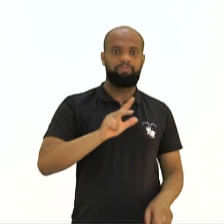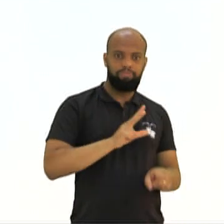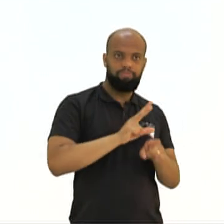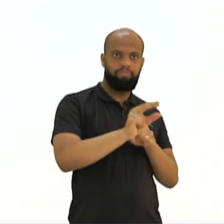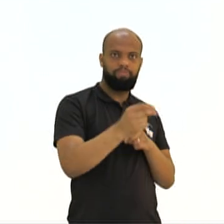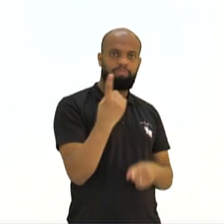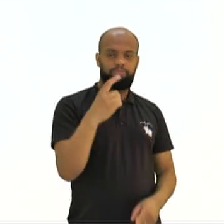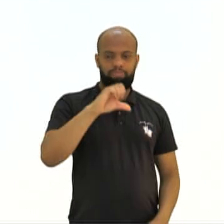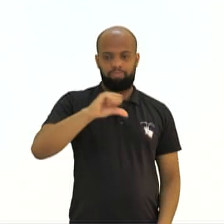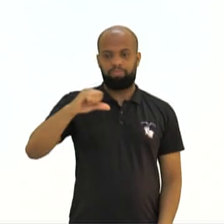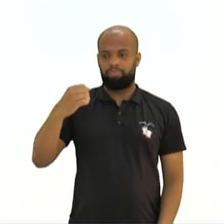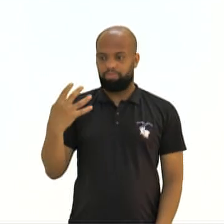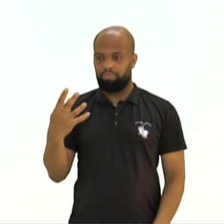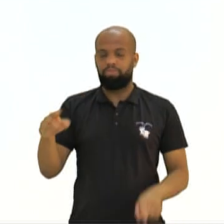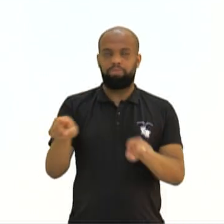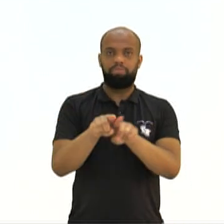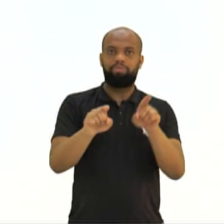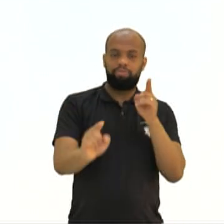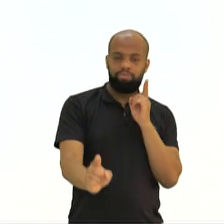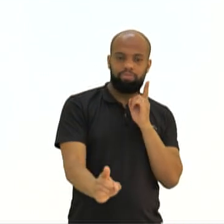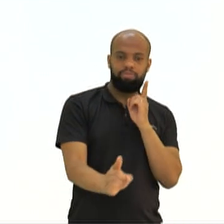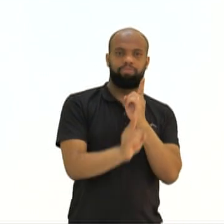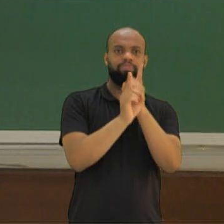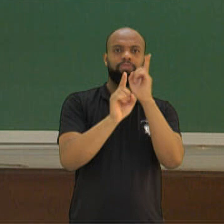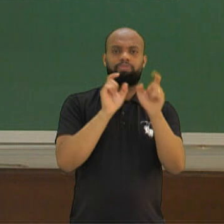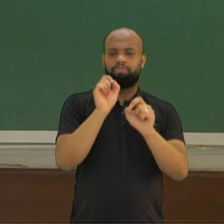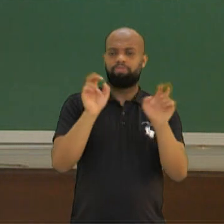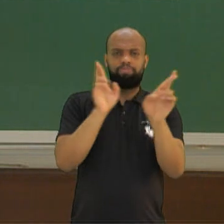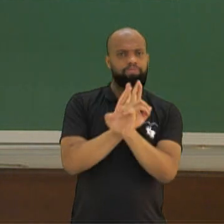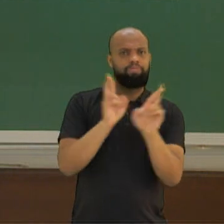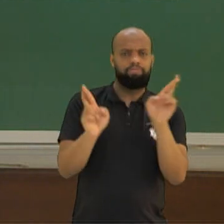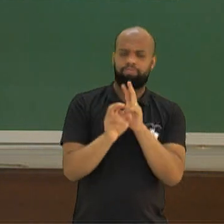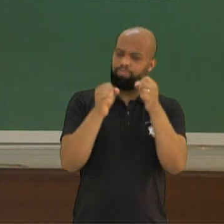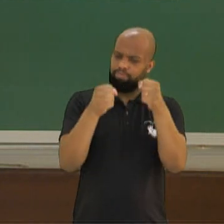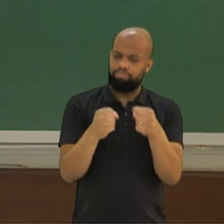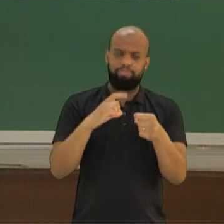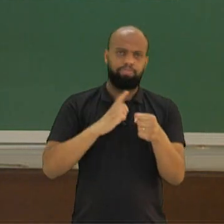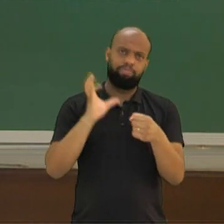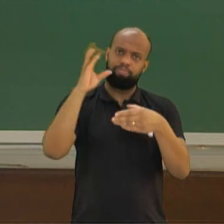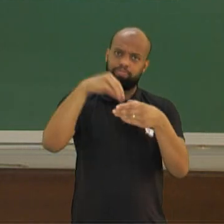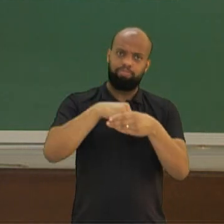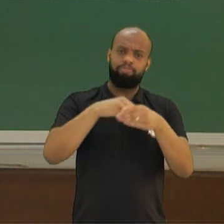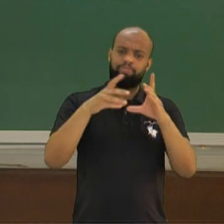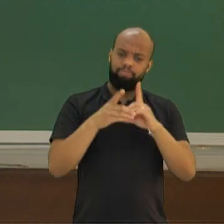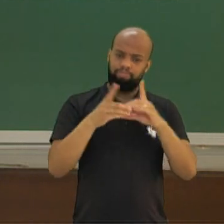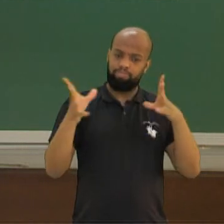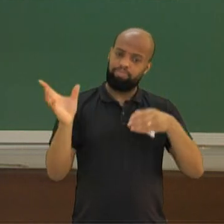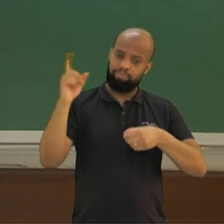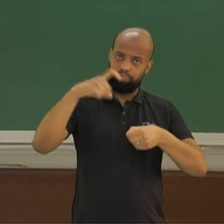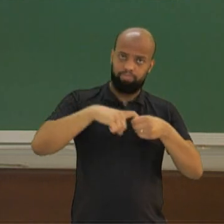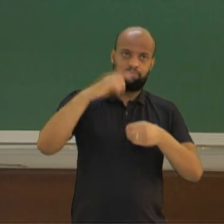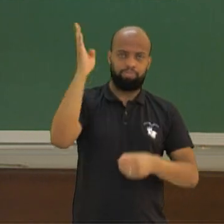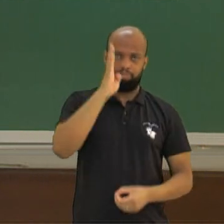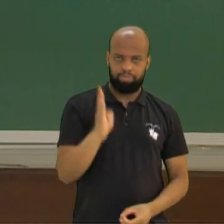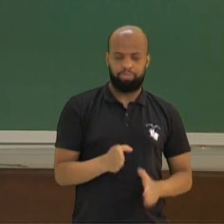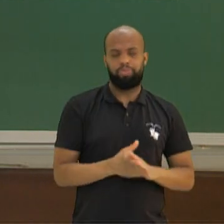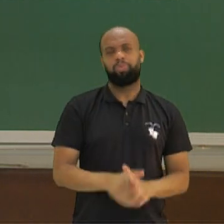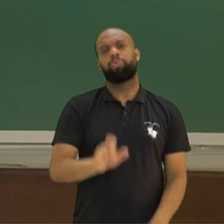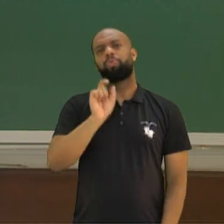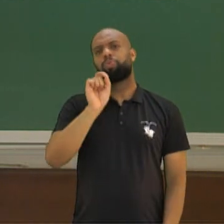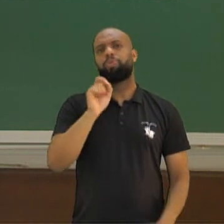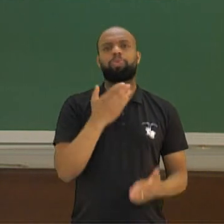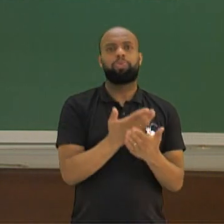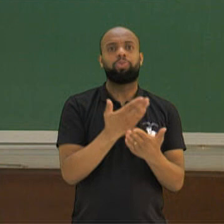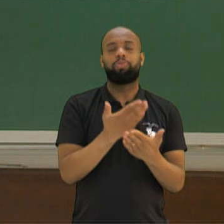1994, e identificar aí essas relações de poder no processo de redemocratização do Brasil, né? O que a gente viu